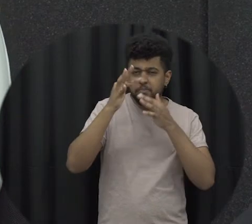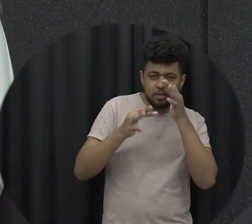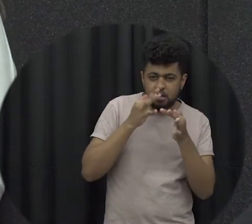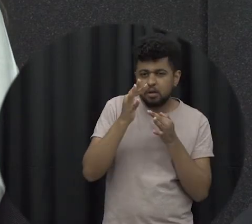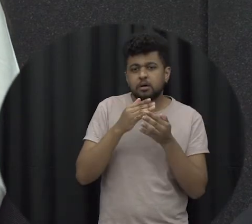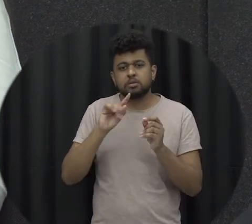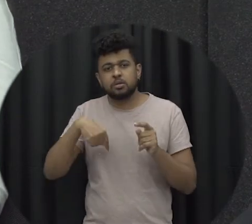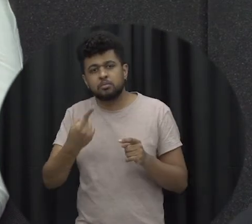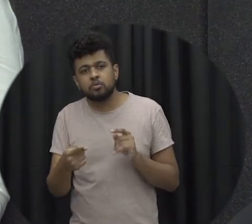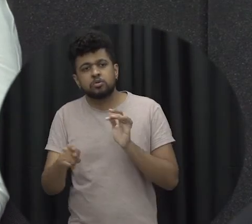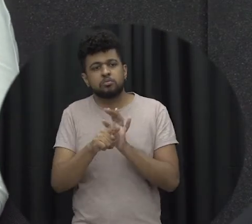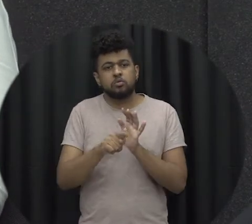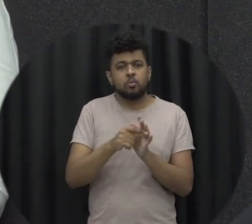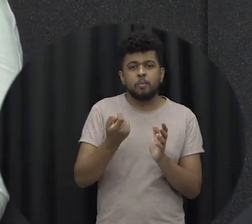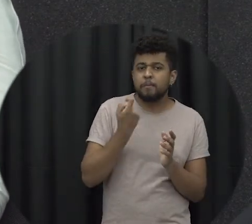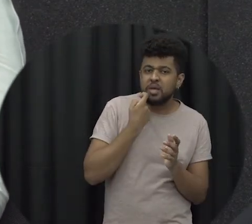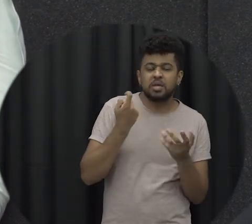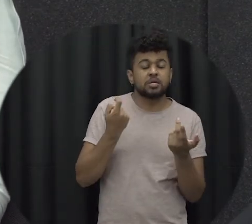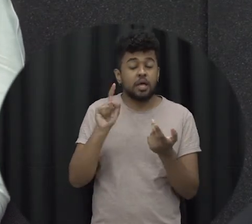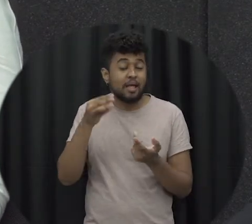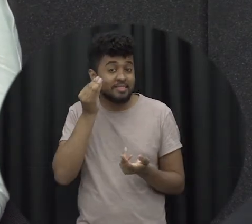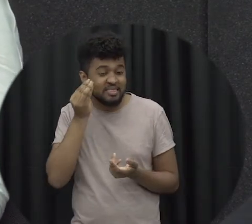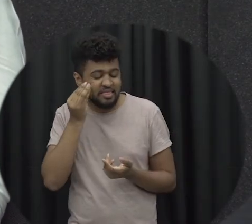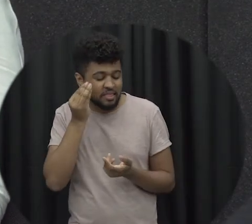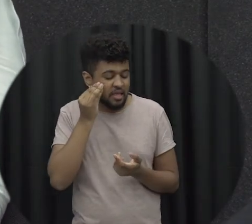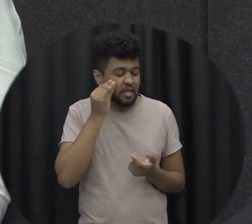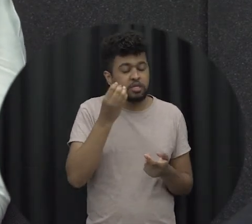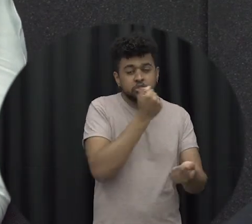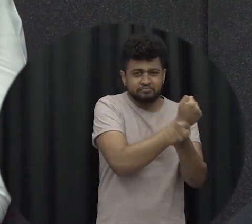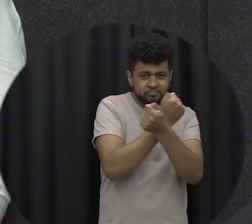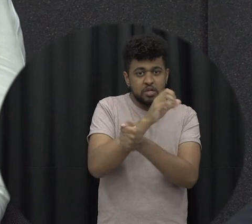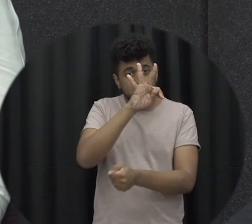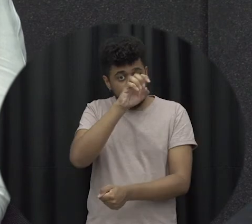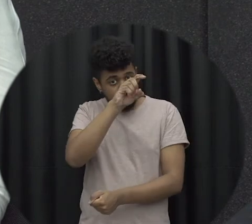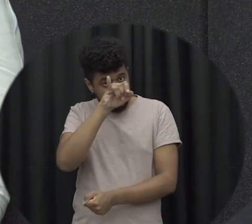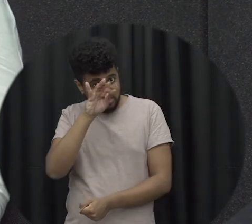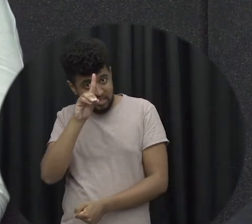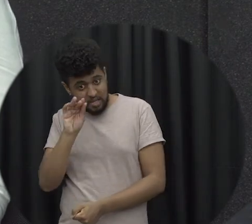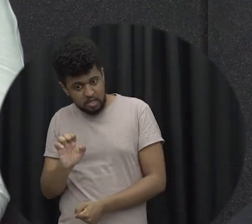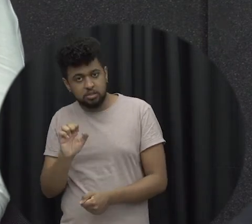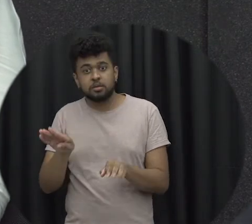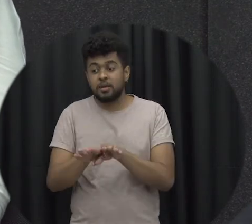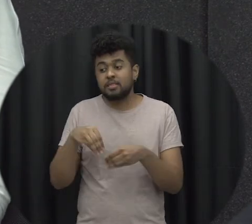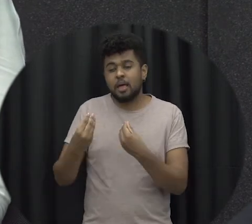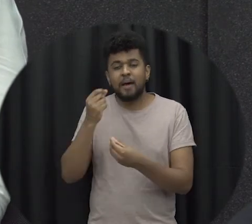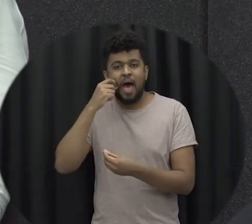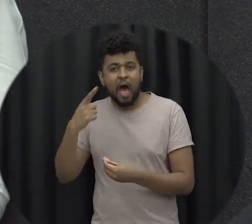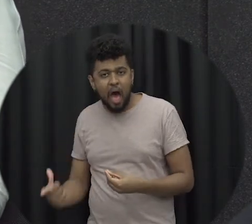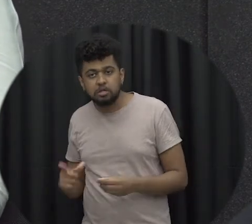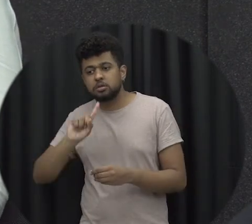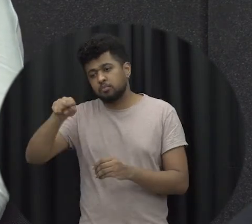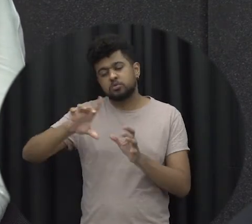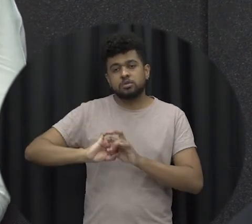na planta. Depois passa para peixe, né? Então, vai todo um teste de toxicidade para